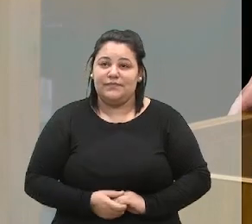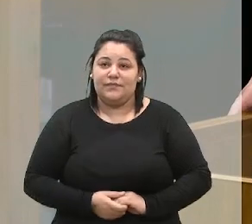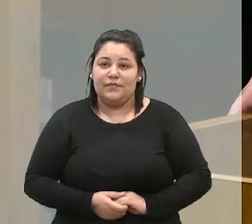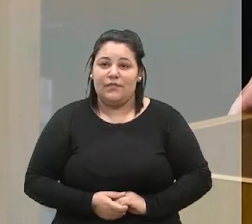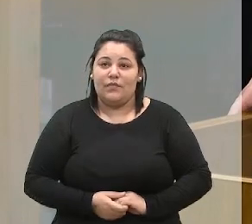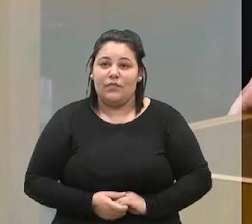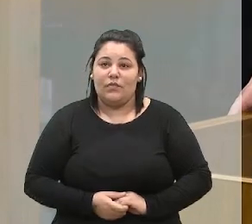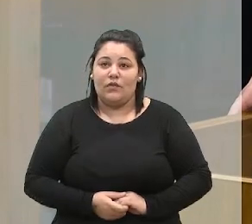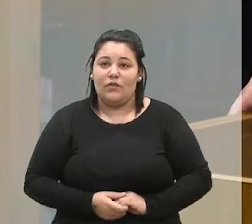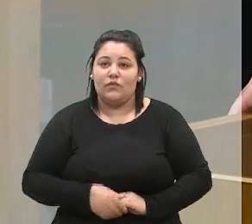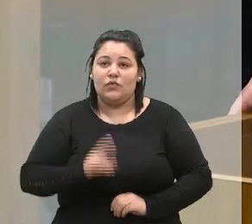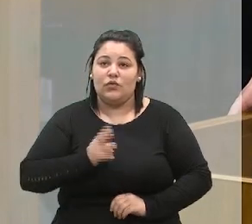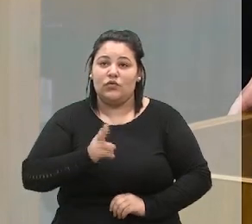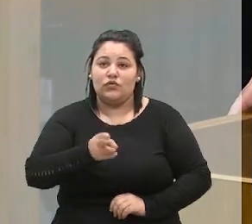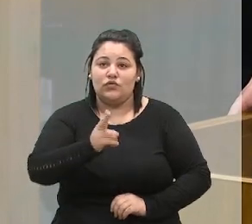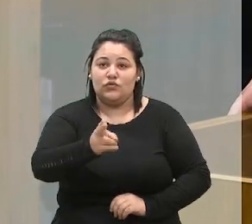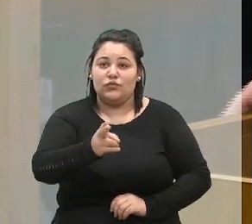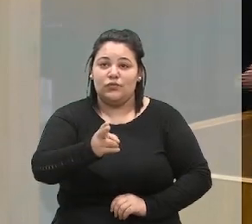Continuar aqui,